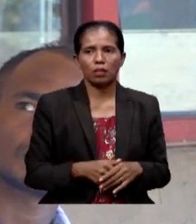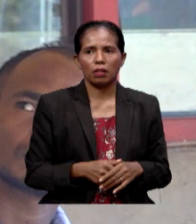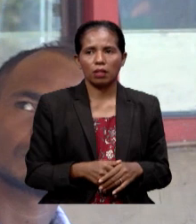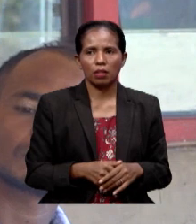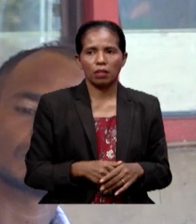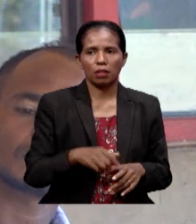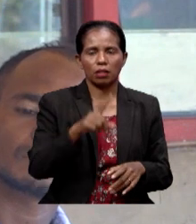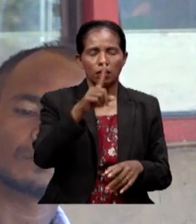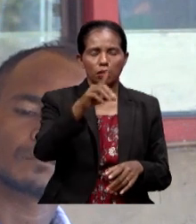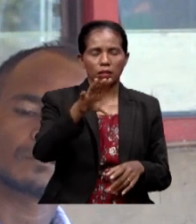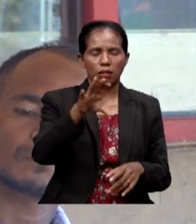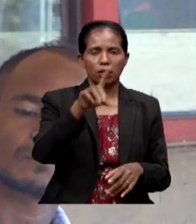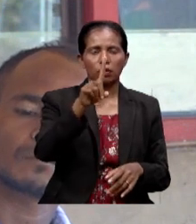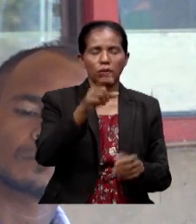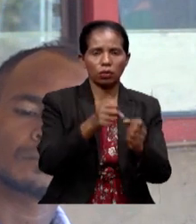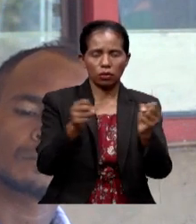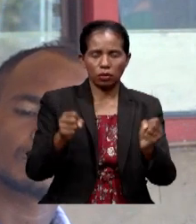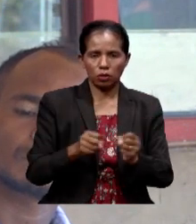atu slati menuru resimua ia tumor.